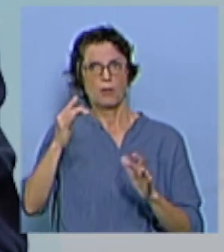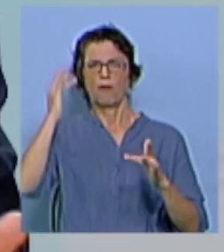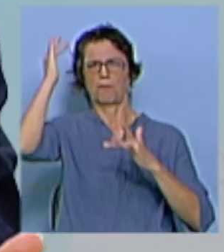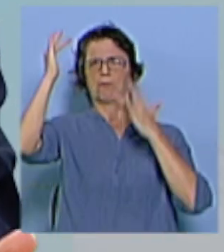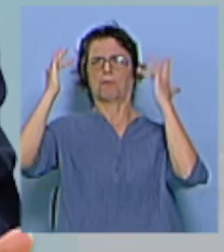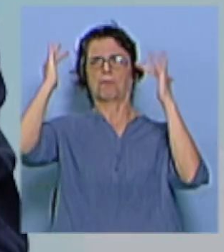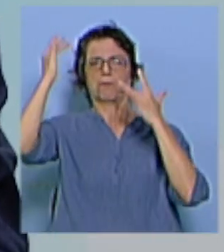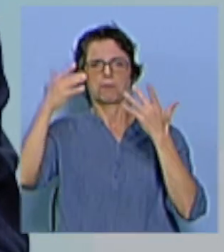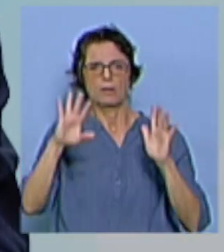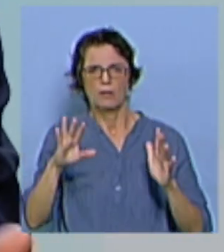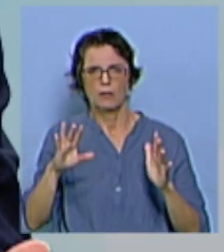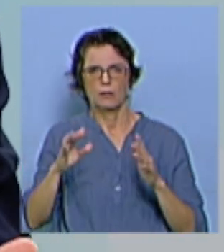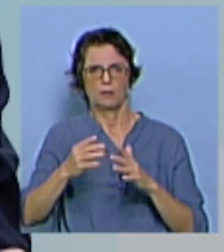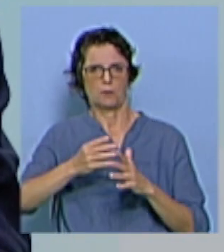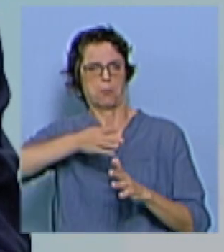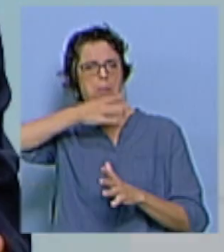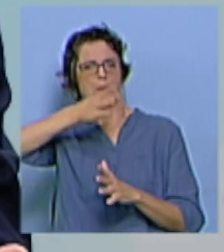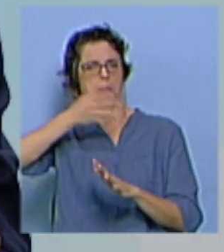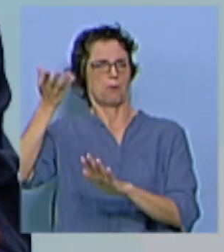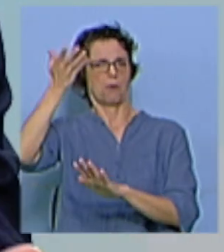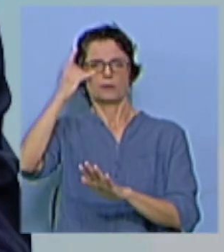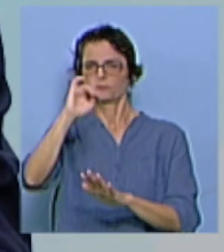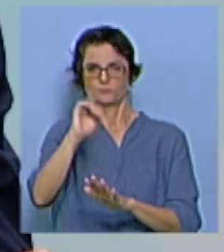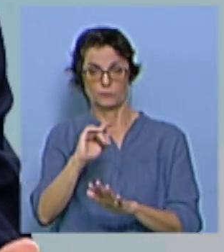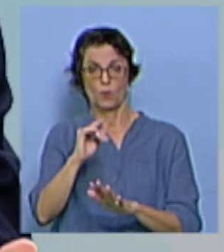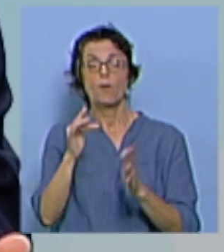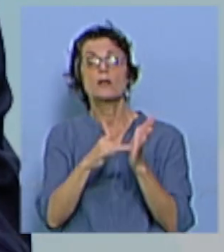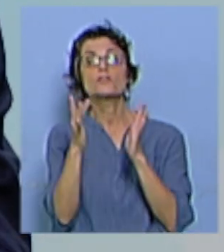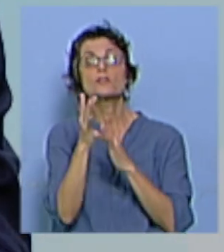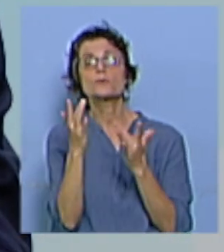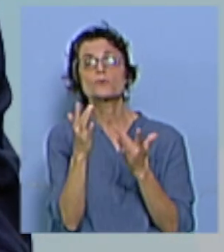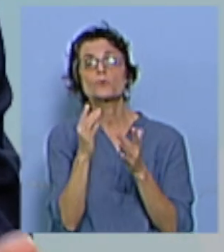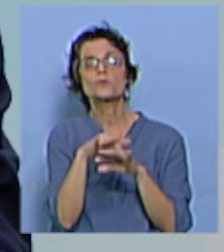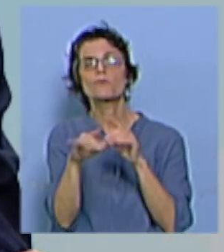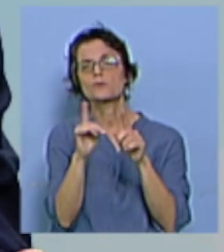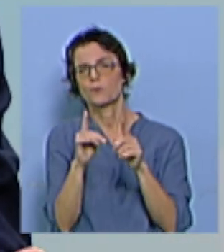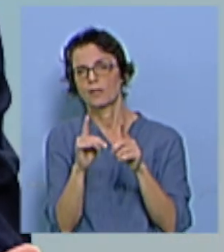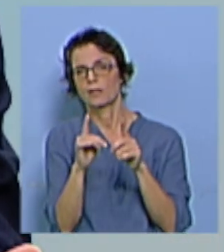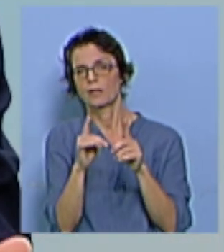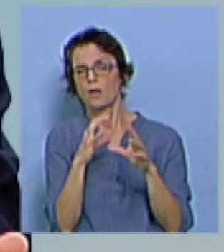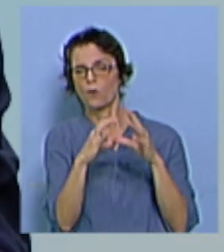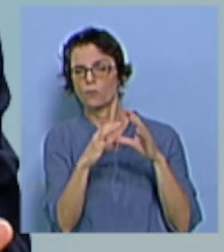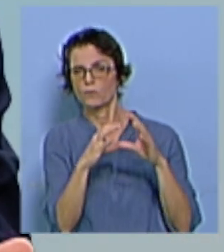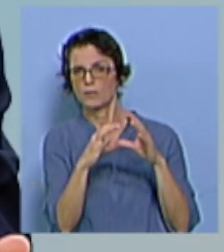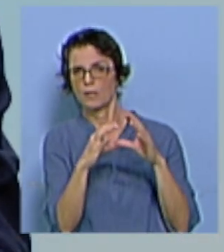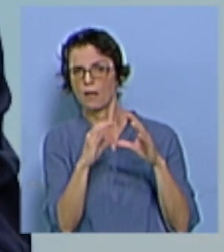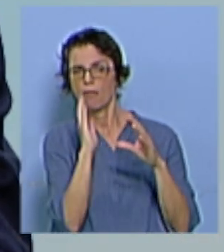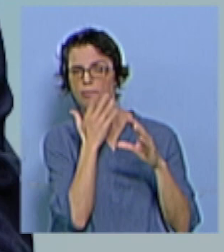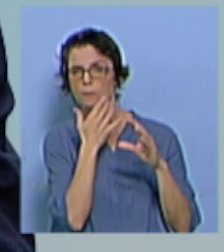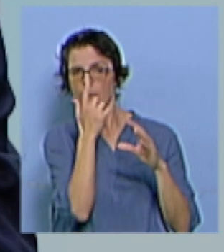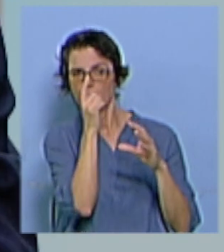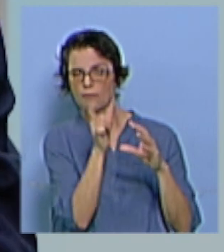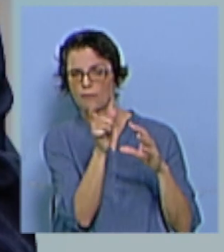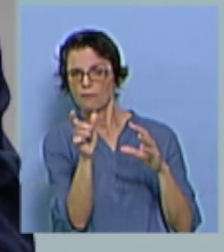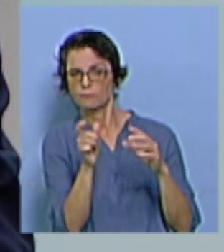que não valia a pena... Ou seja, Jesus também soube adaptar-se consoante as pessoas que tinha diante de si. E quando